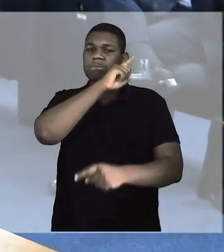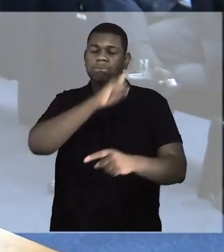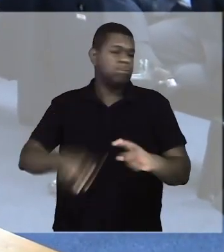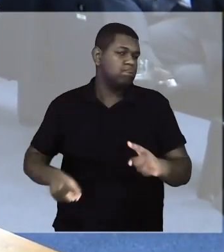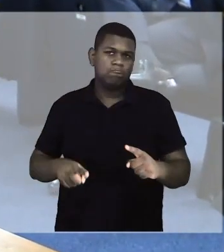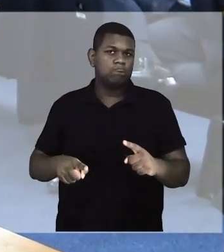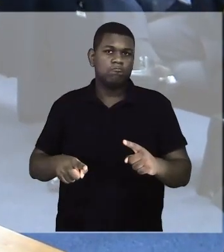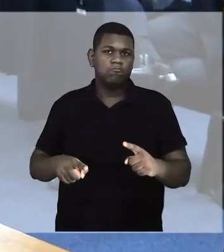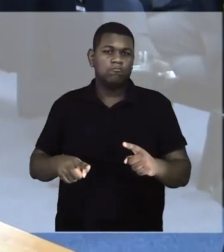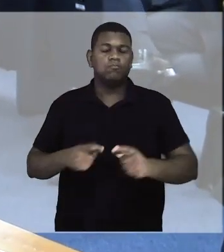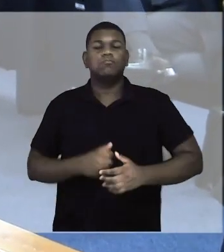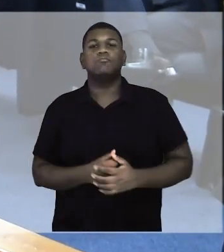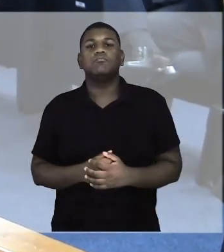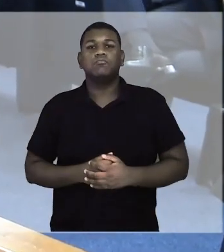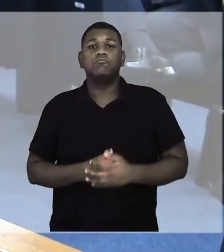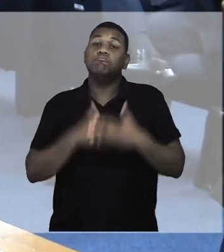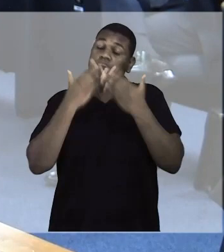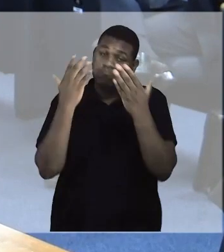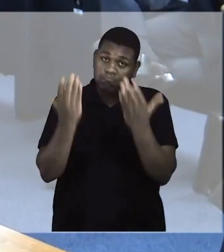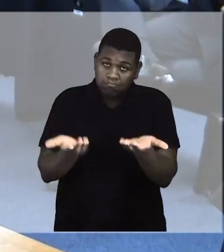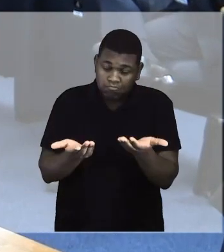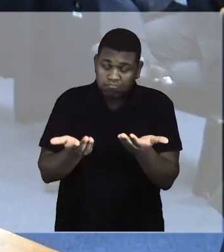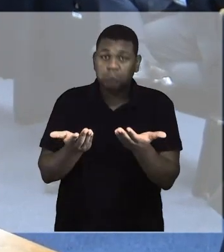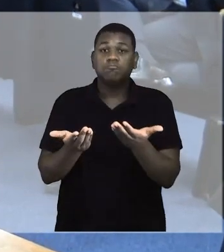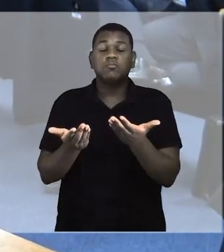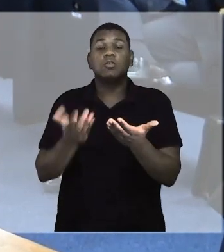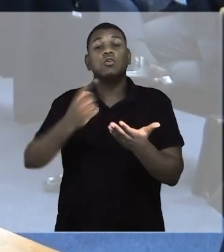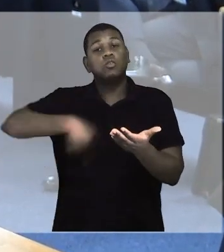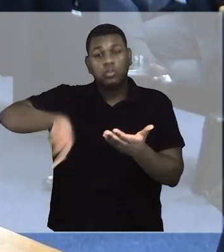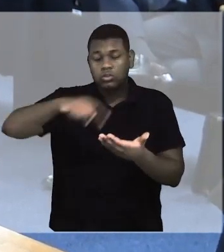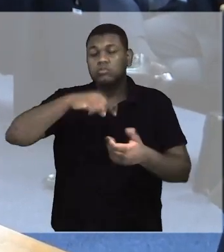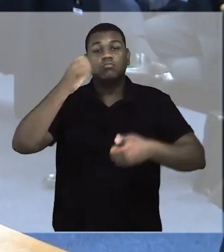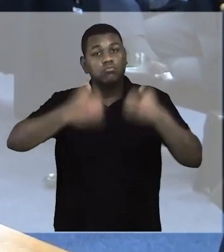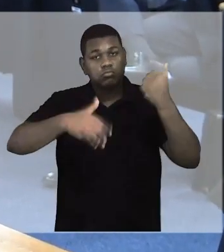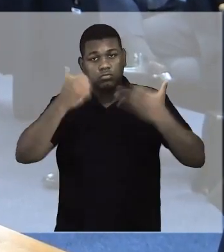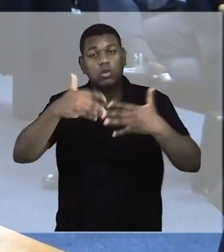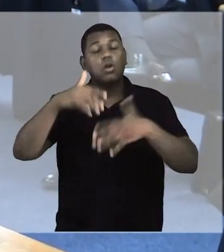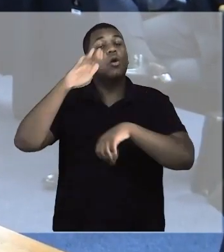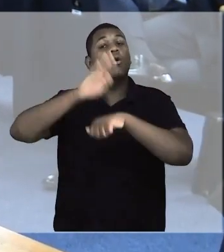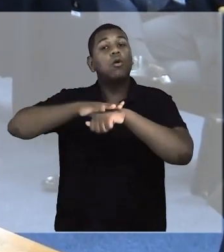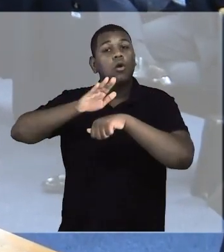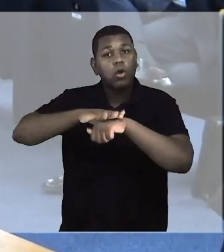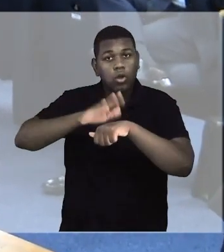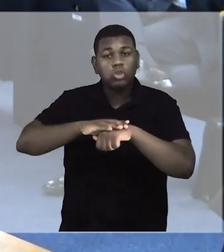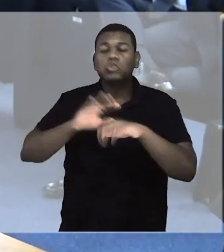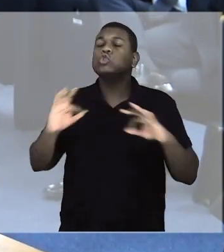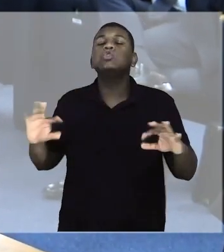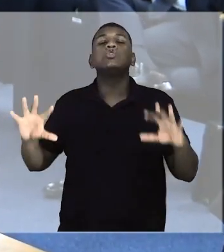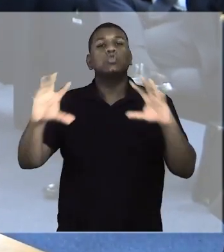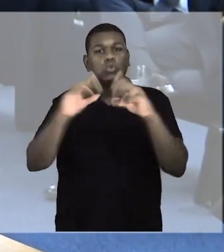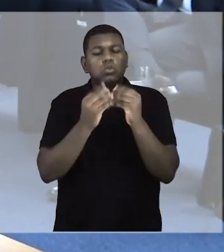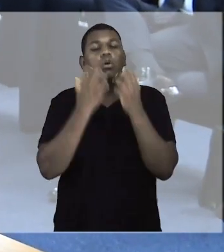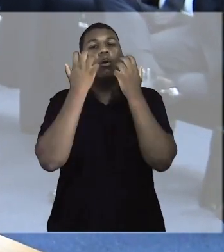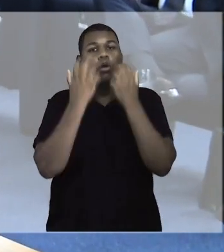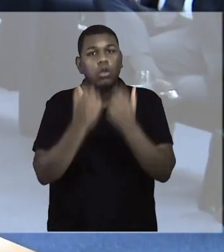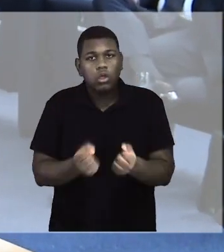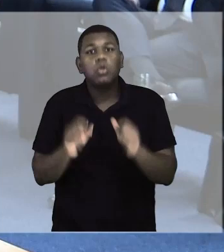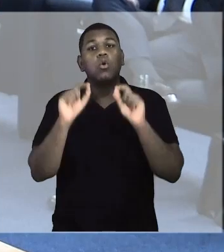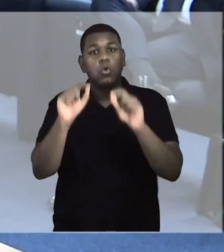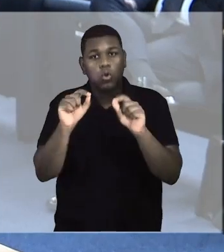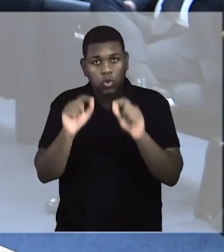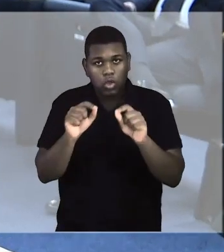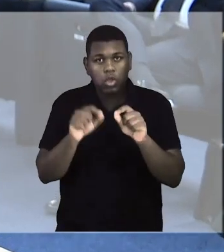que proibiu a prescrição, o reconhecimento da prescrição antes do recebimento da denúncia. Portanto, nós